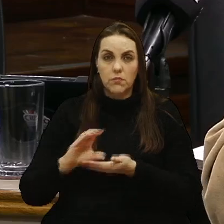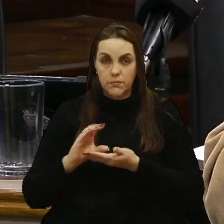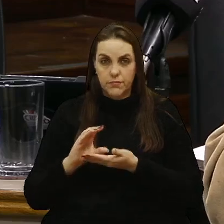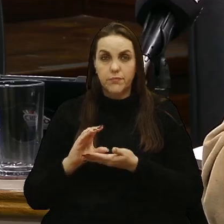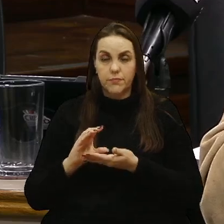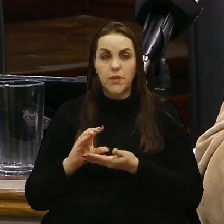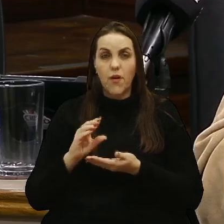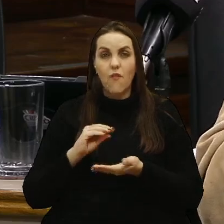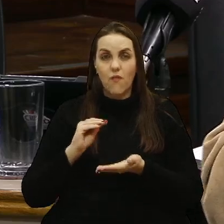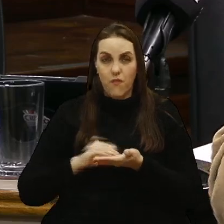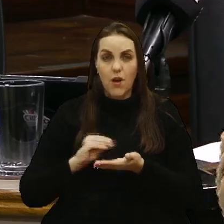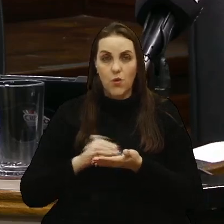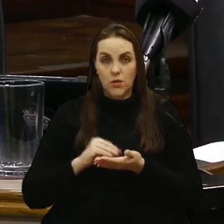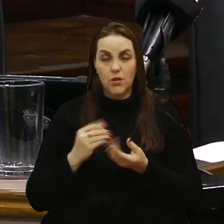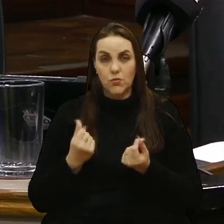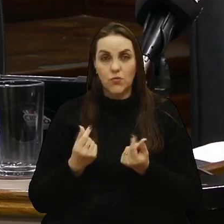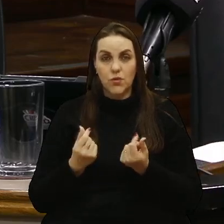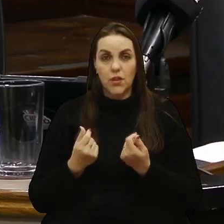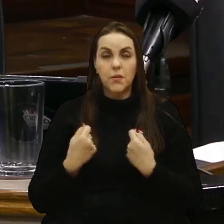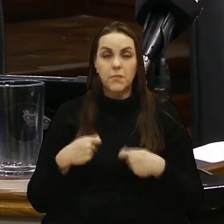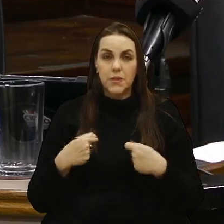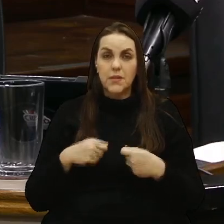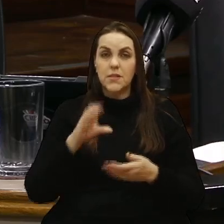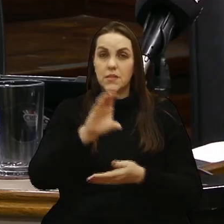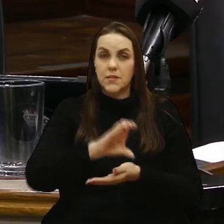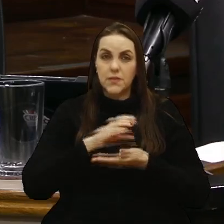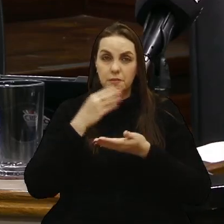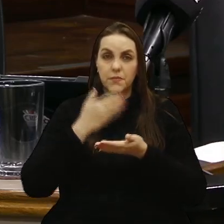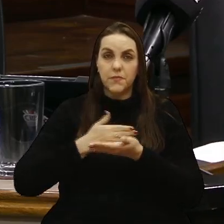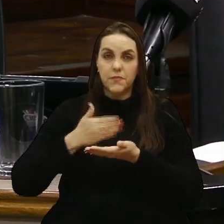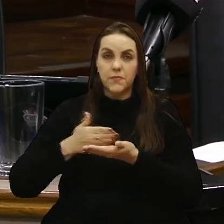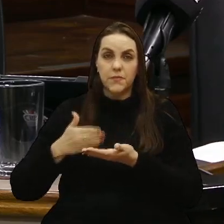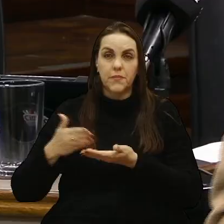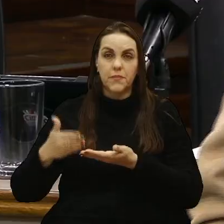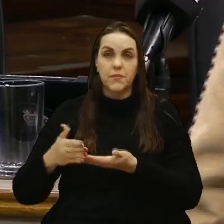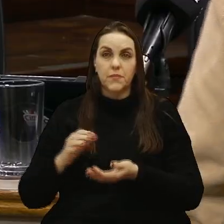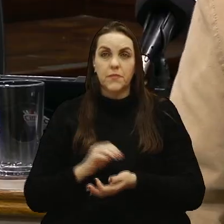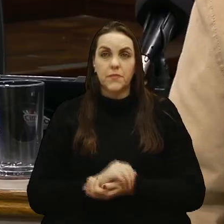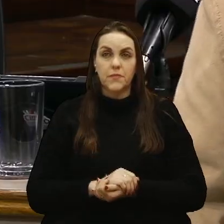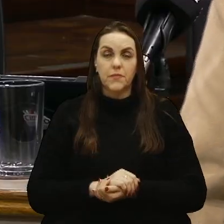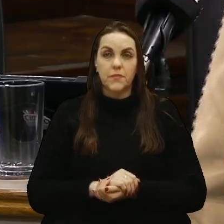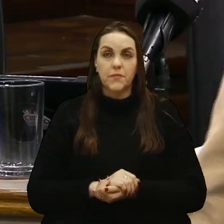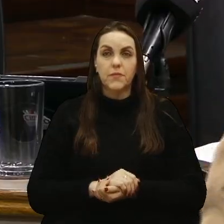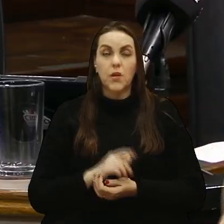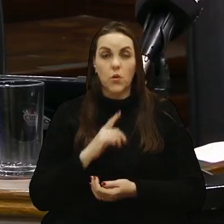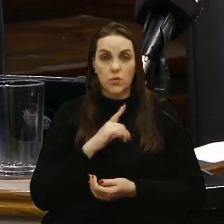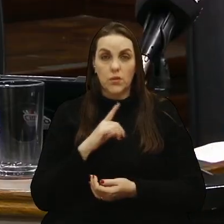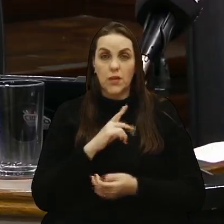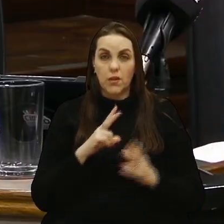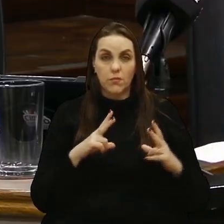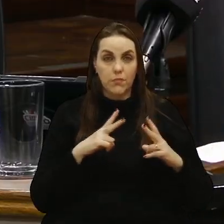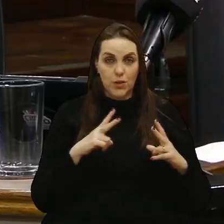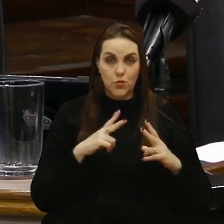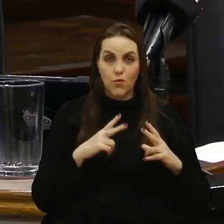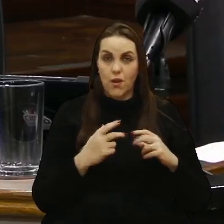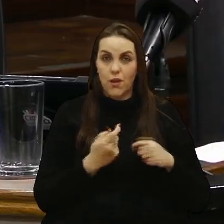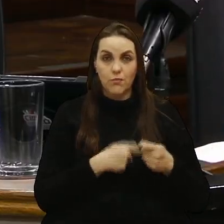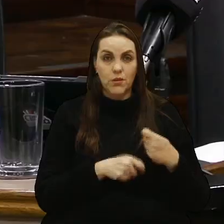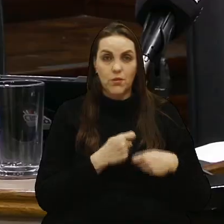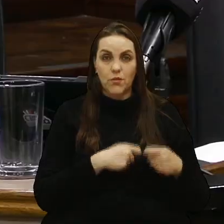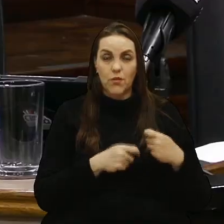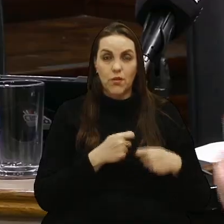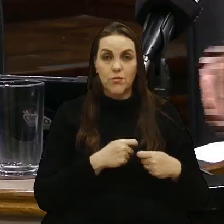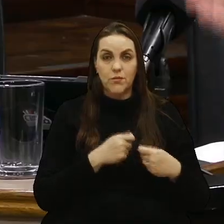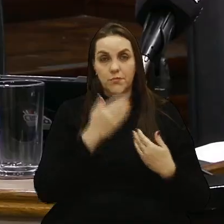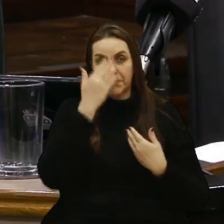necessidade de fazer um financiamento, tem que ser feito. Tem o meu apoio. Eu tenho negócio da iniciativa privada, o qual, graças a Deus, hoje eu